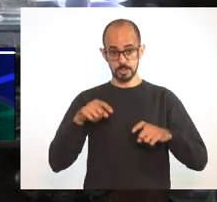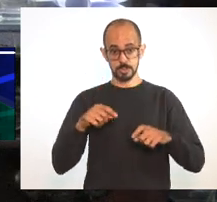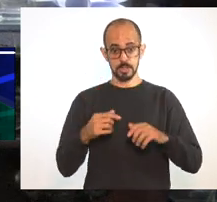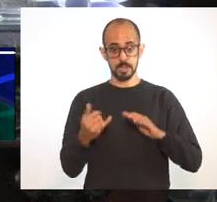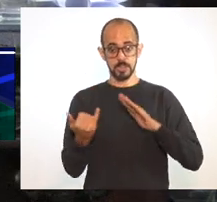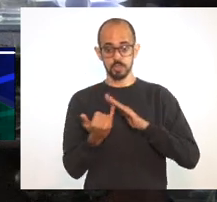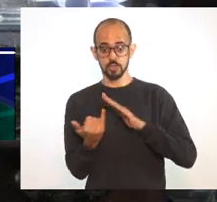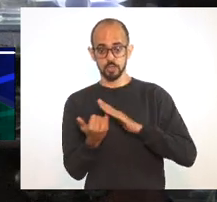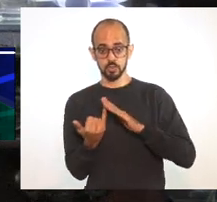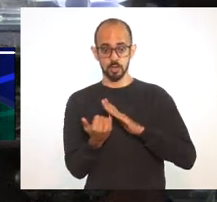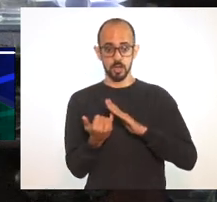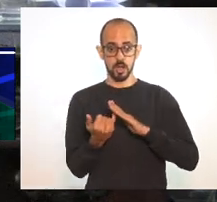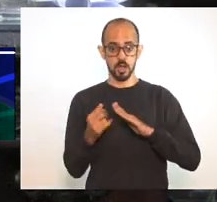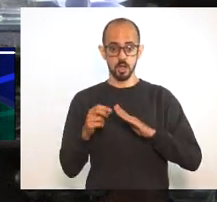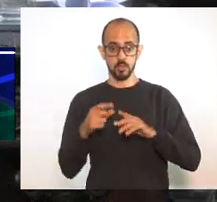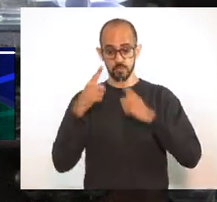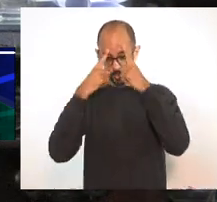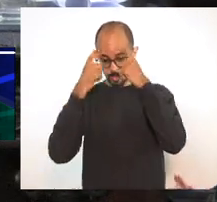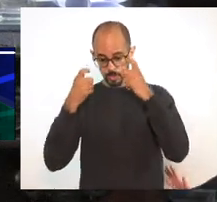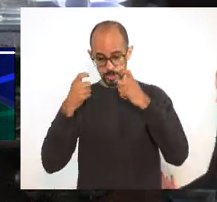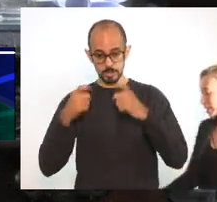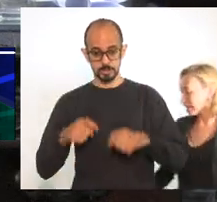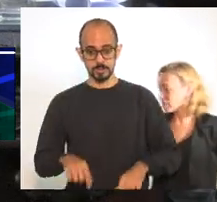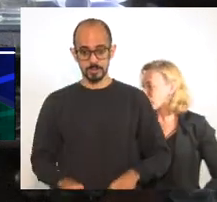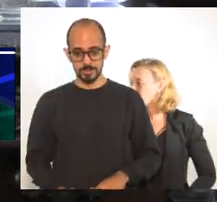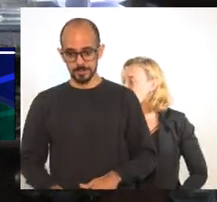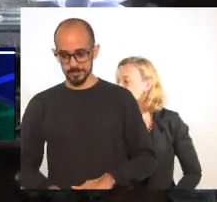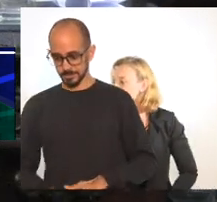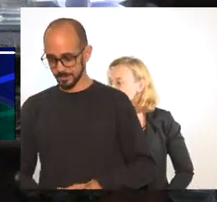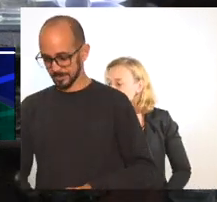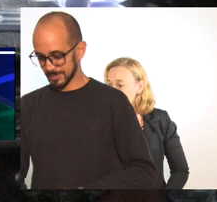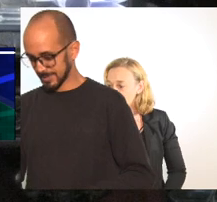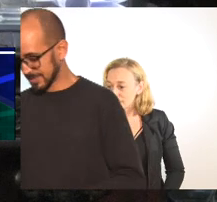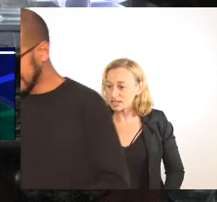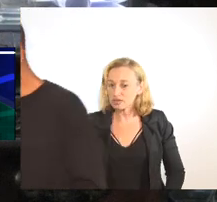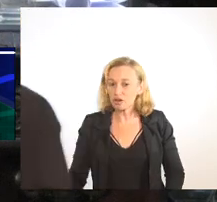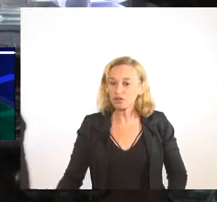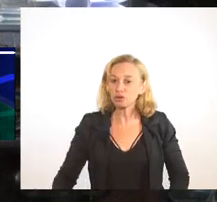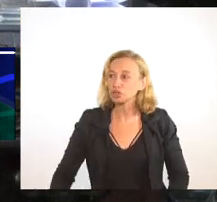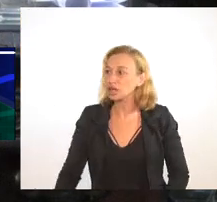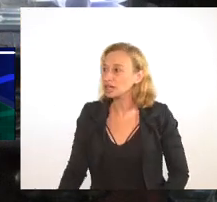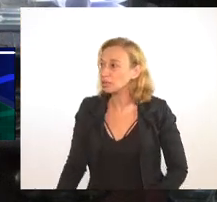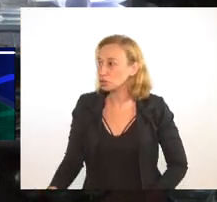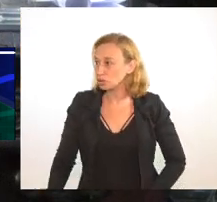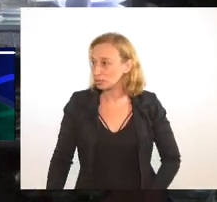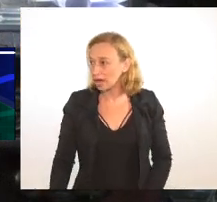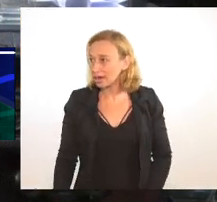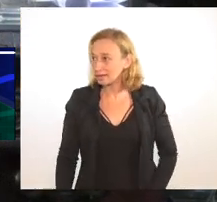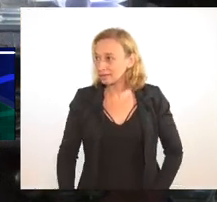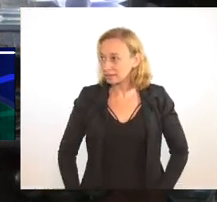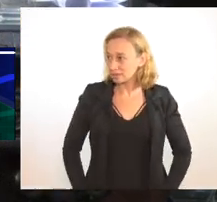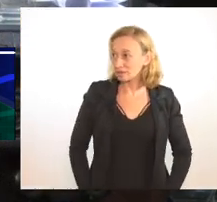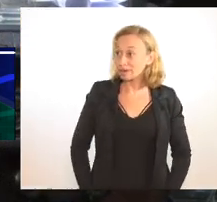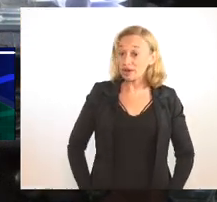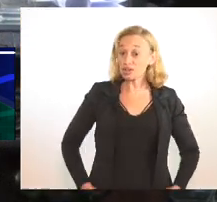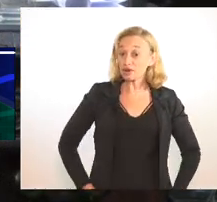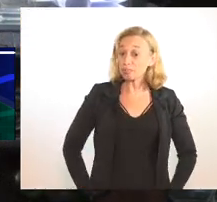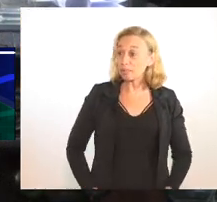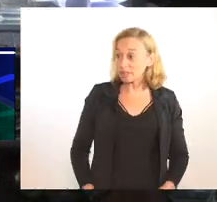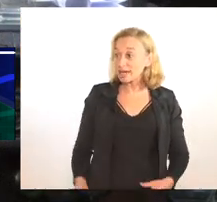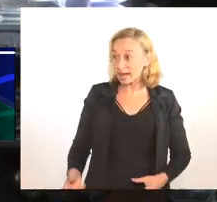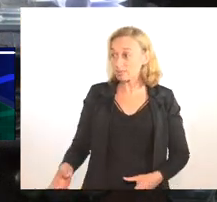institucional, a violência no parlamento, ela se faz sorrateira e ela se faz de forma muito